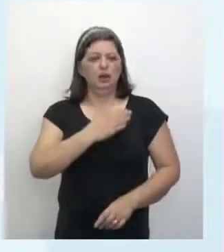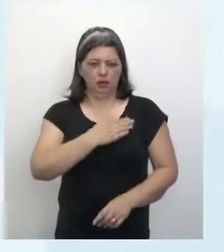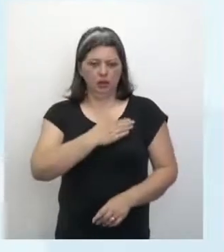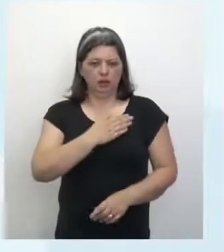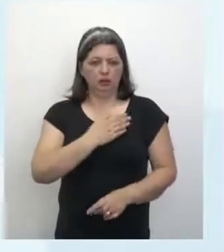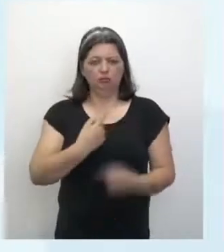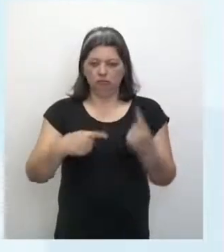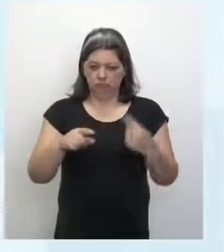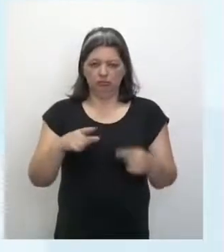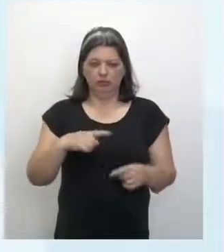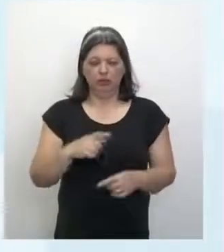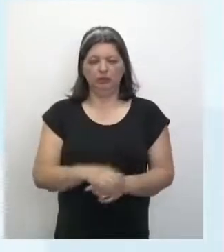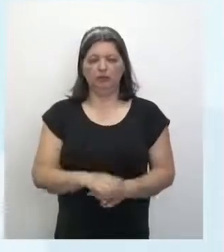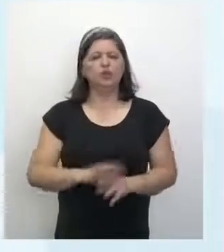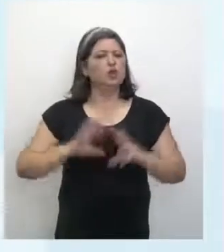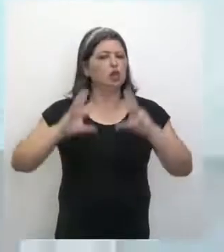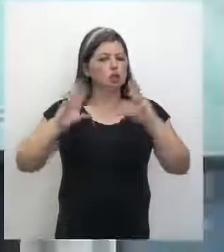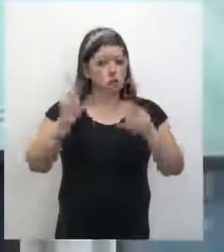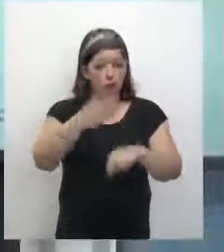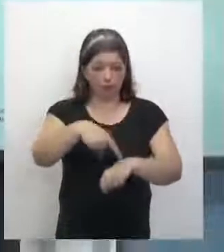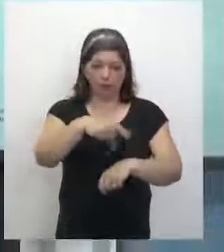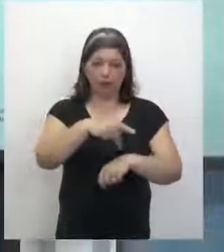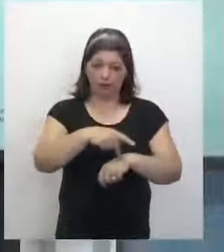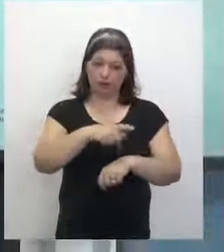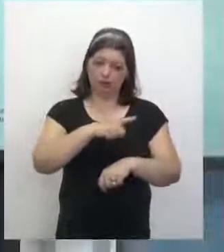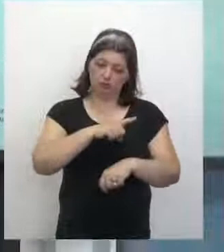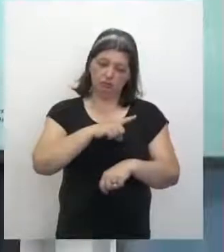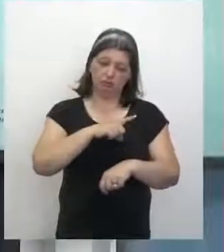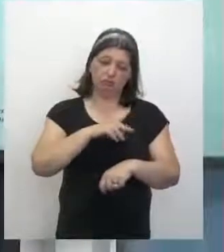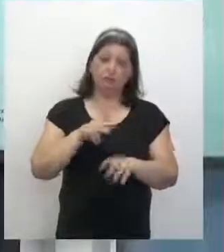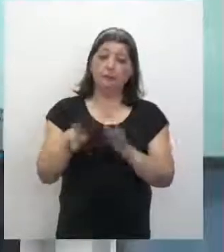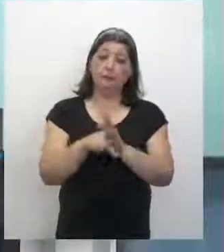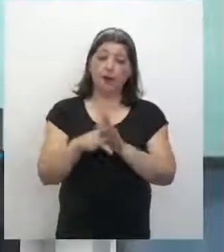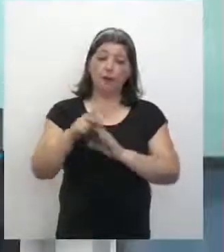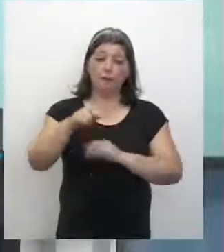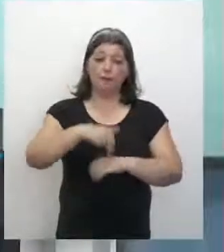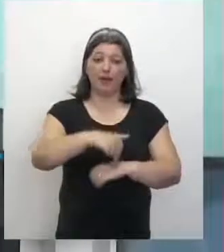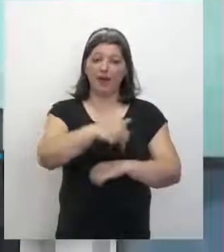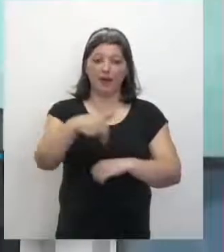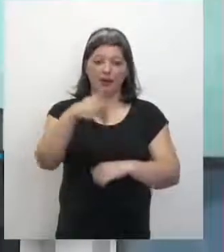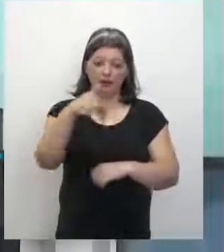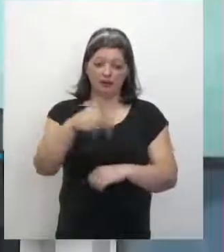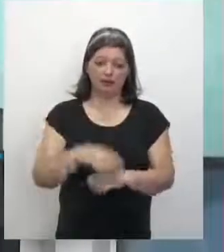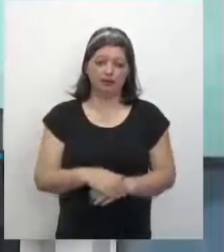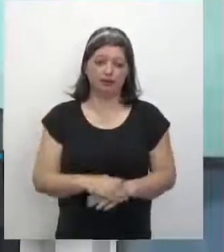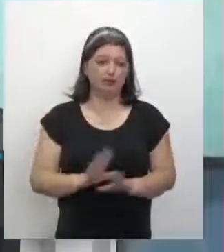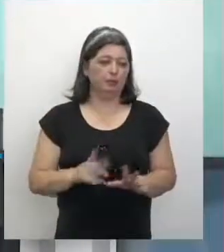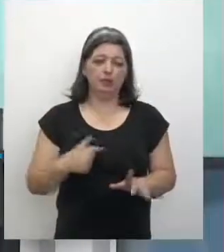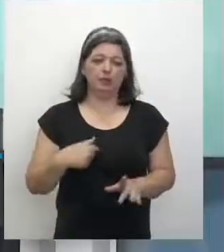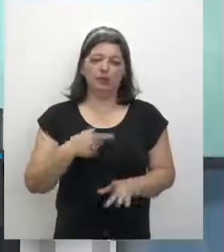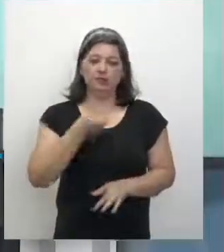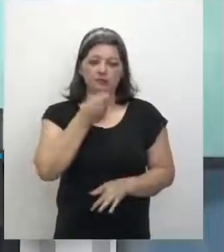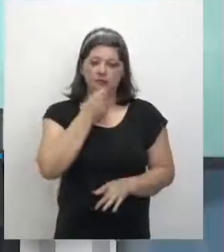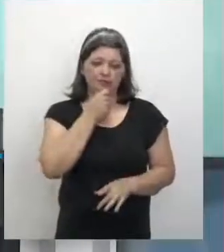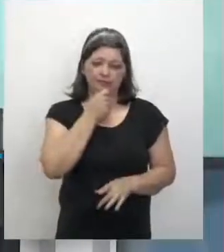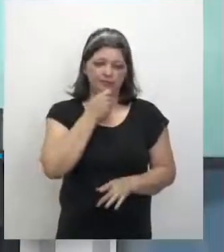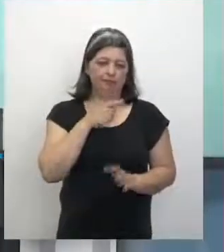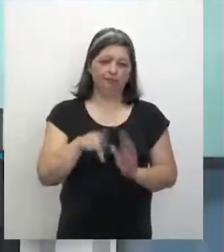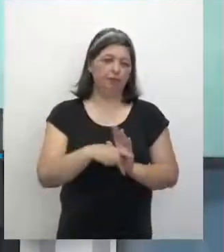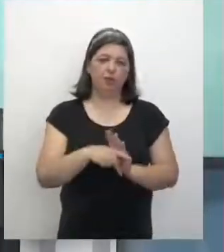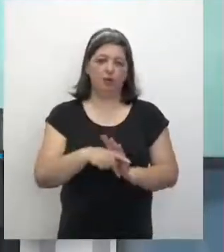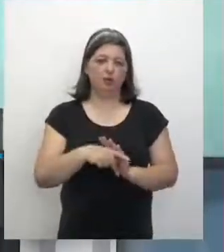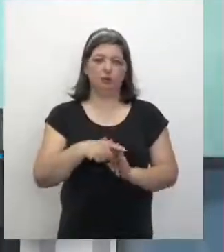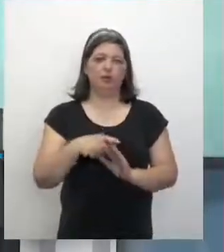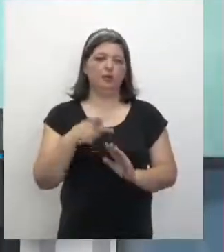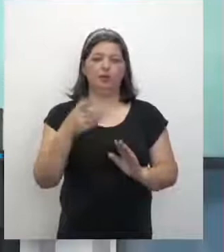um país, né, é um Estado-nação, para dizer a verdade. Se a gente for considerar um Estado, mas não é reconhecido. Ele está num território